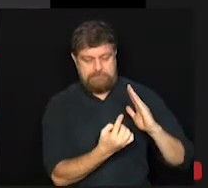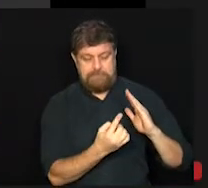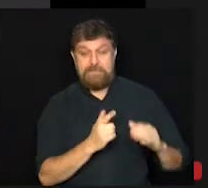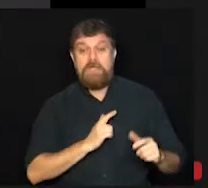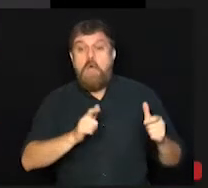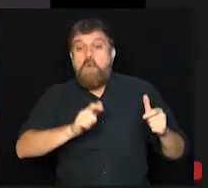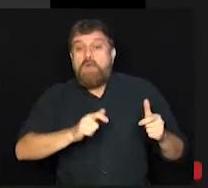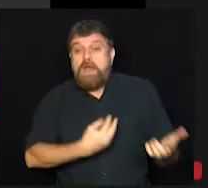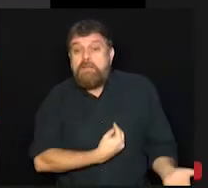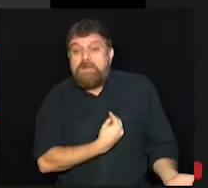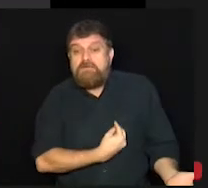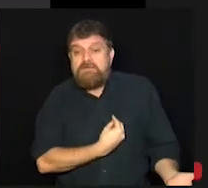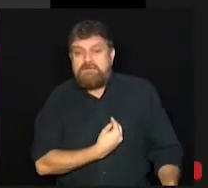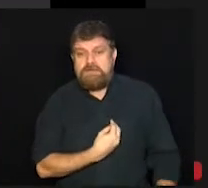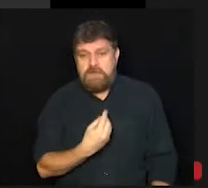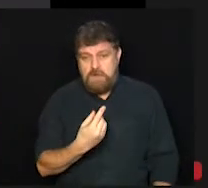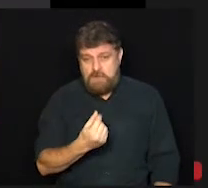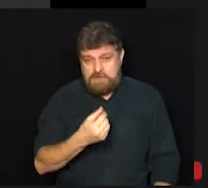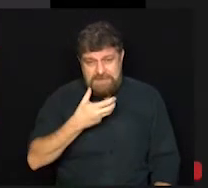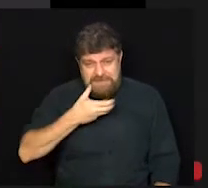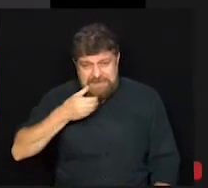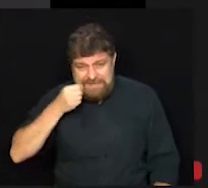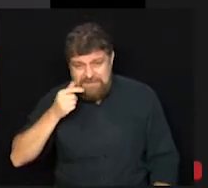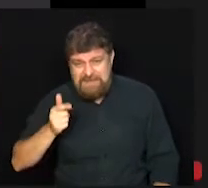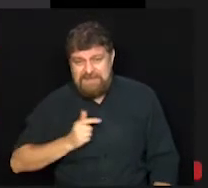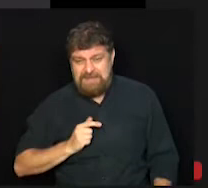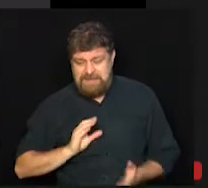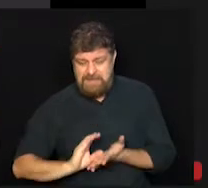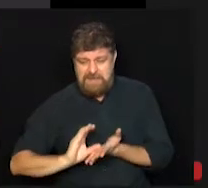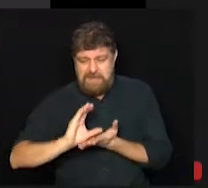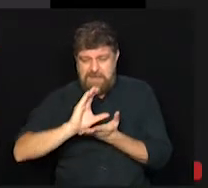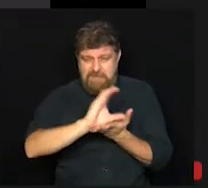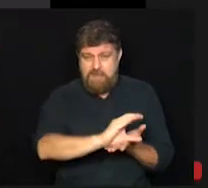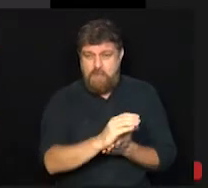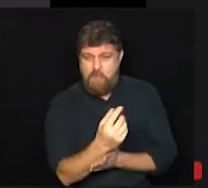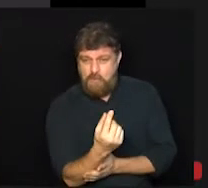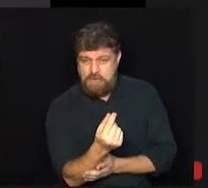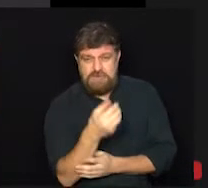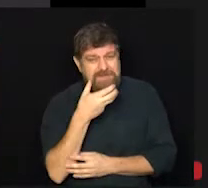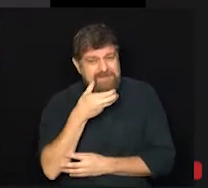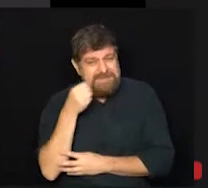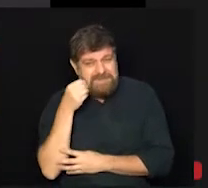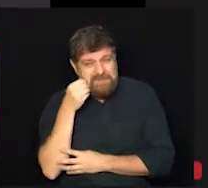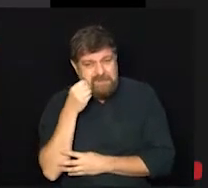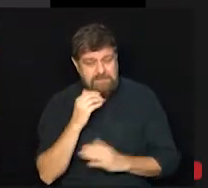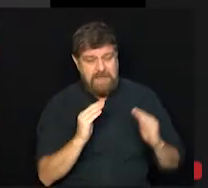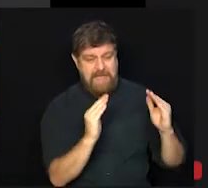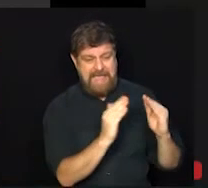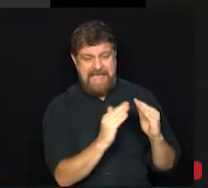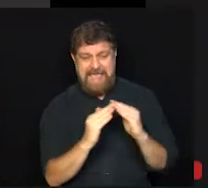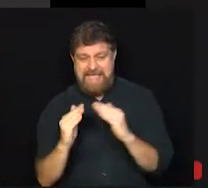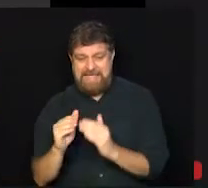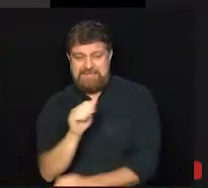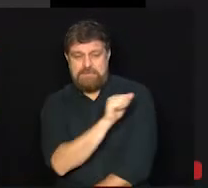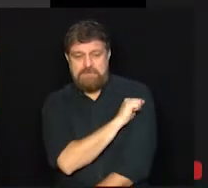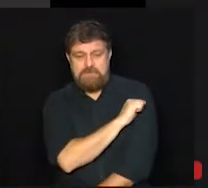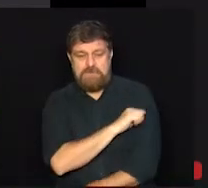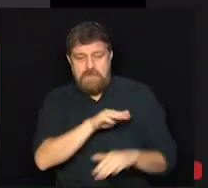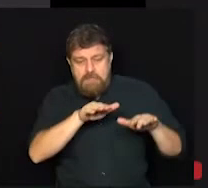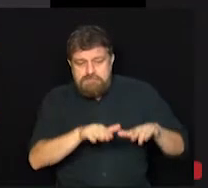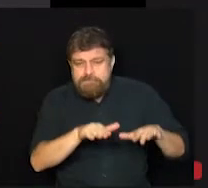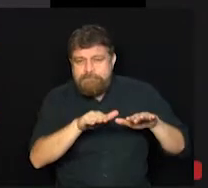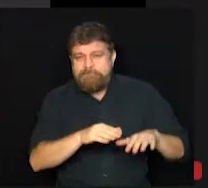tem, ela despende um valor importante de recursos em permanência estudantil.